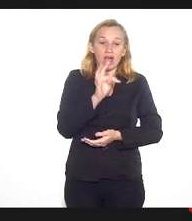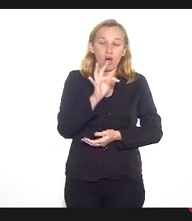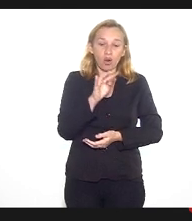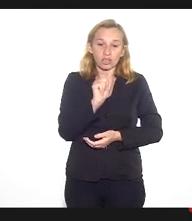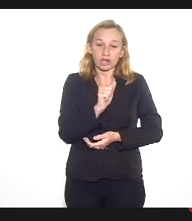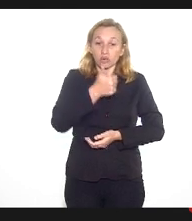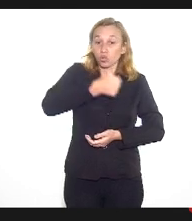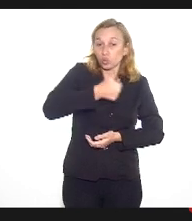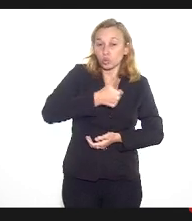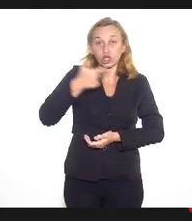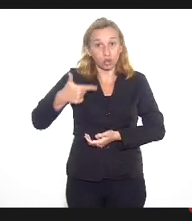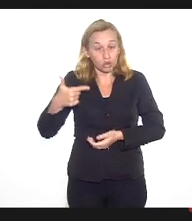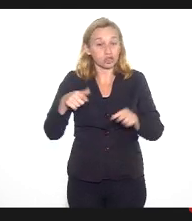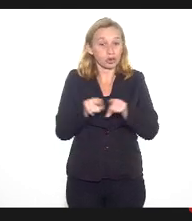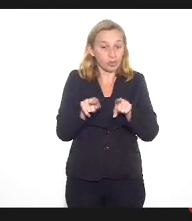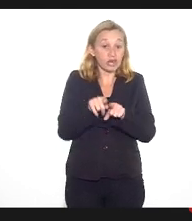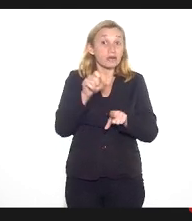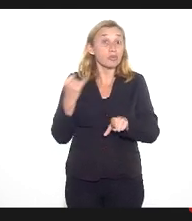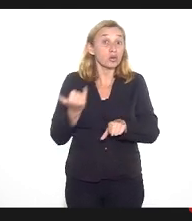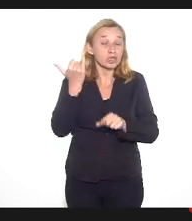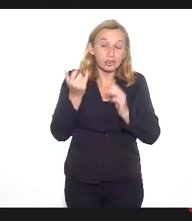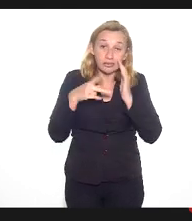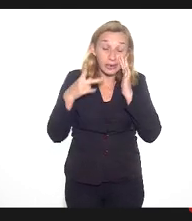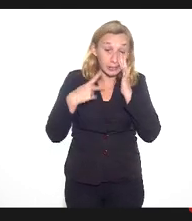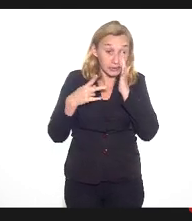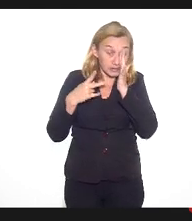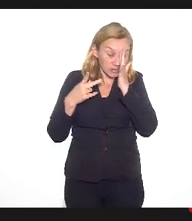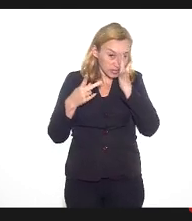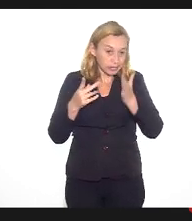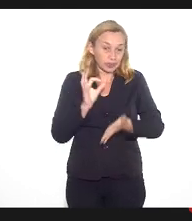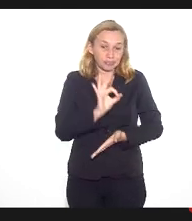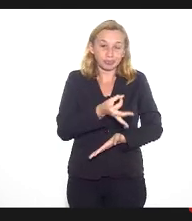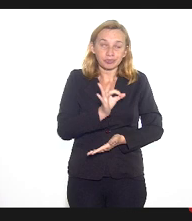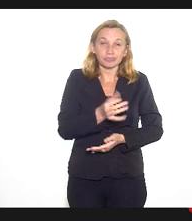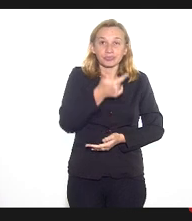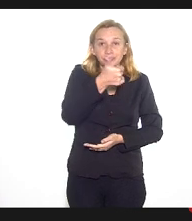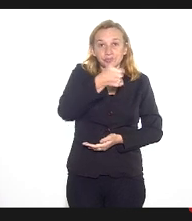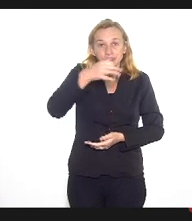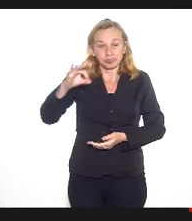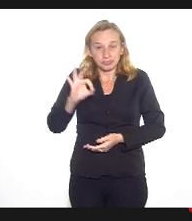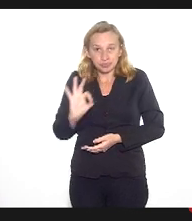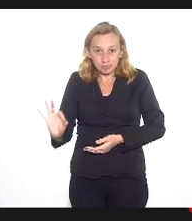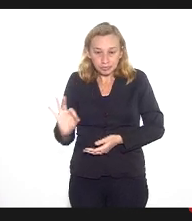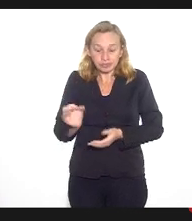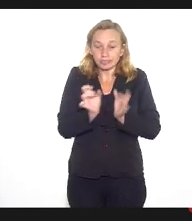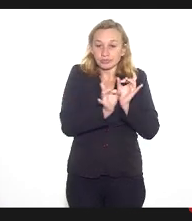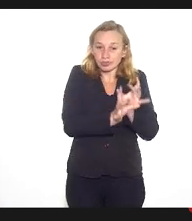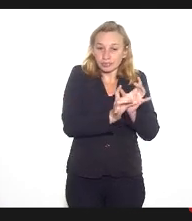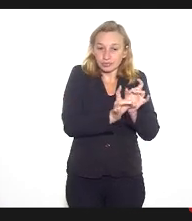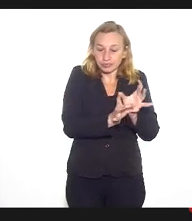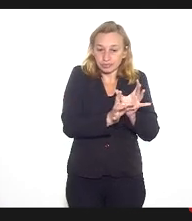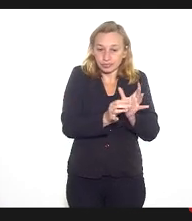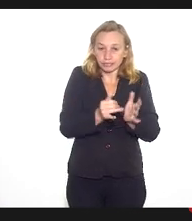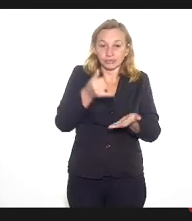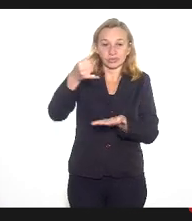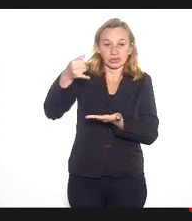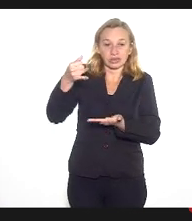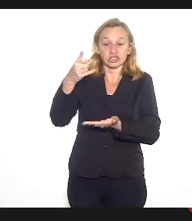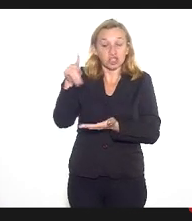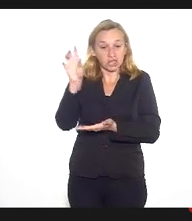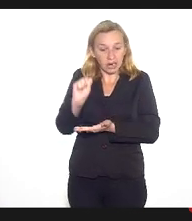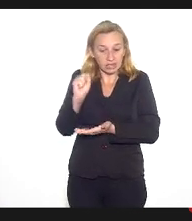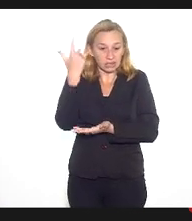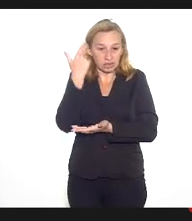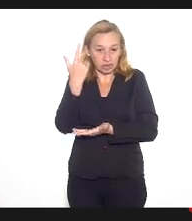2. Tá? É importante dizer também que atualmente 100% das vendas de gás natural são realizadas